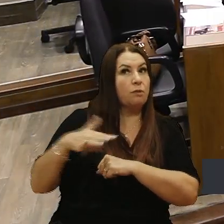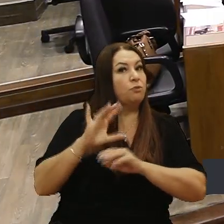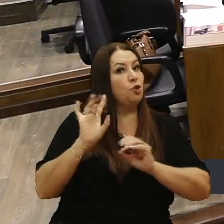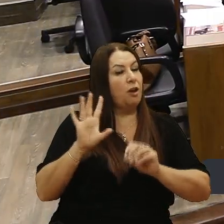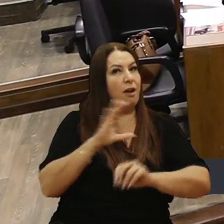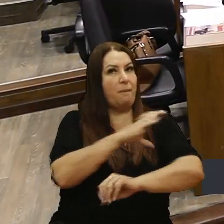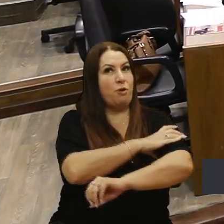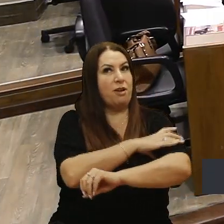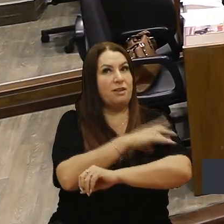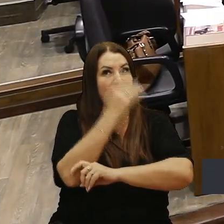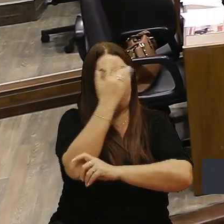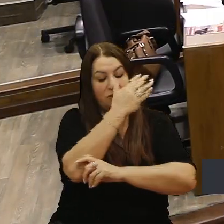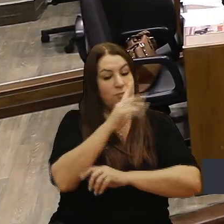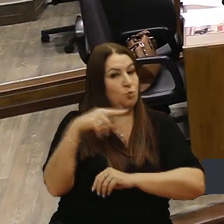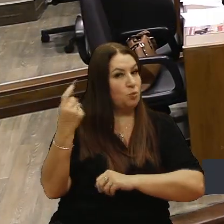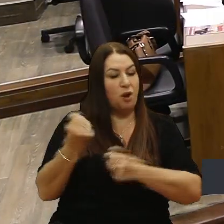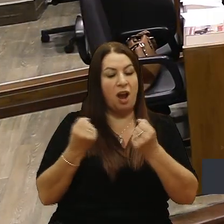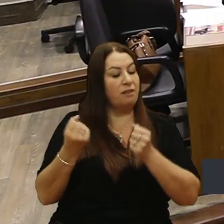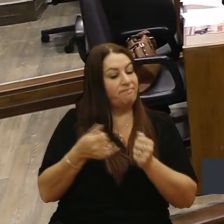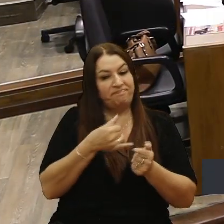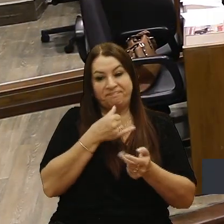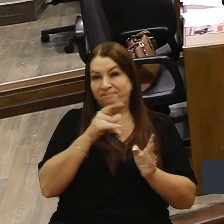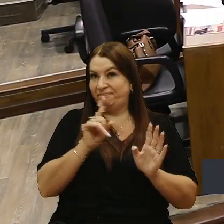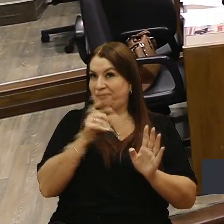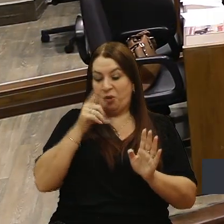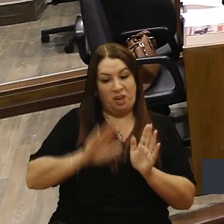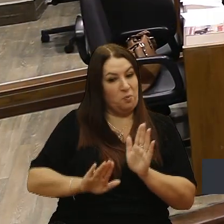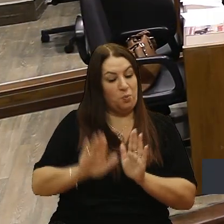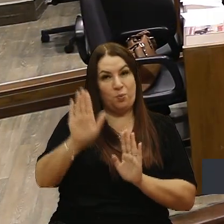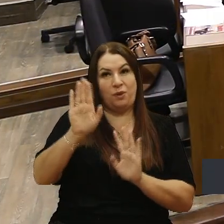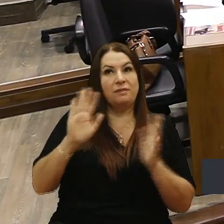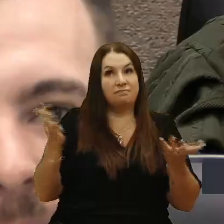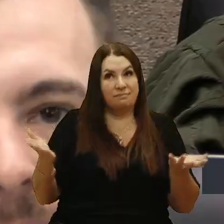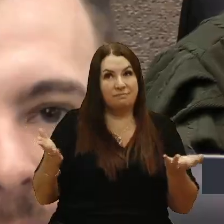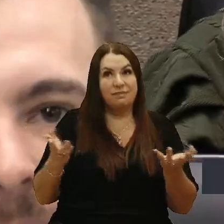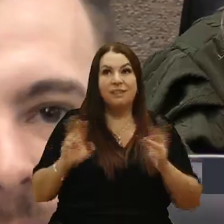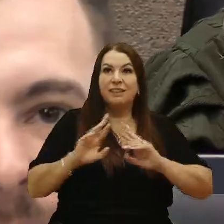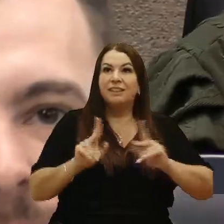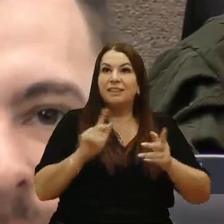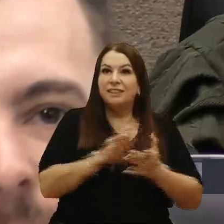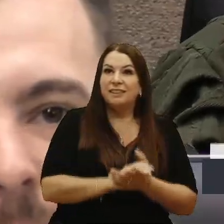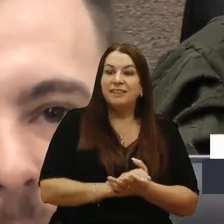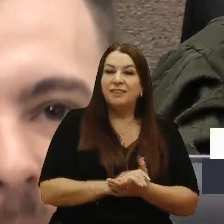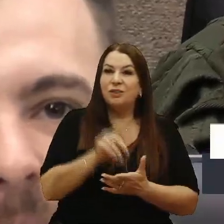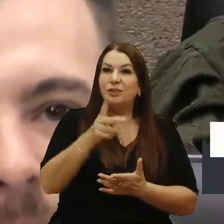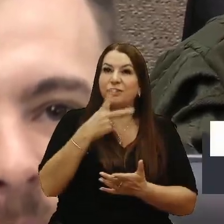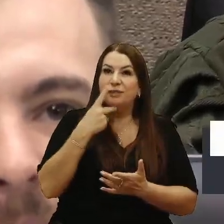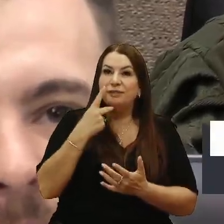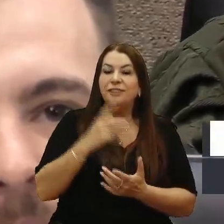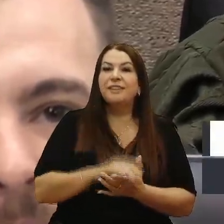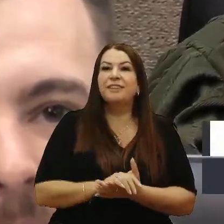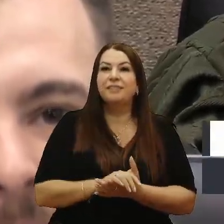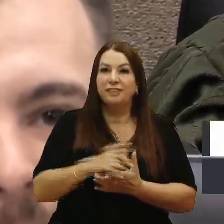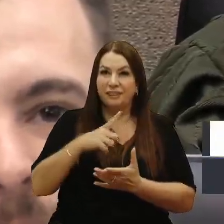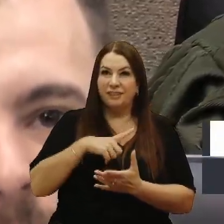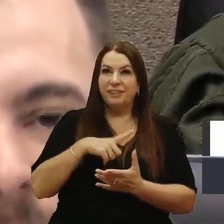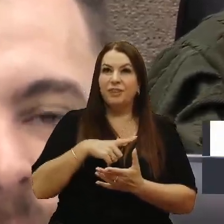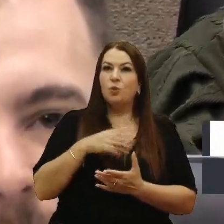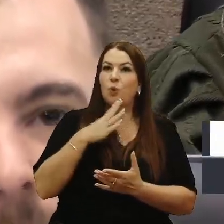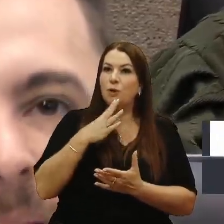Adiló, porque os outros carros, infelizmente, não conseguem subir. E ao contrário, né, do que o senhor fala, eu